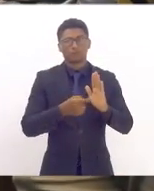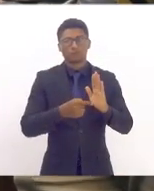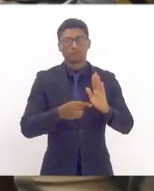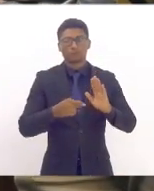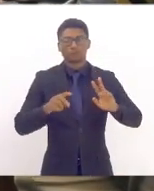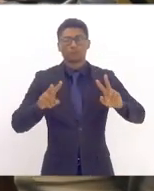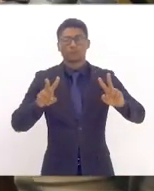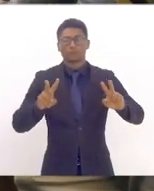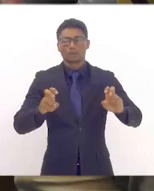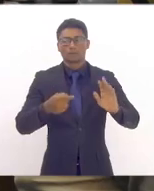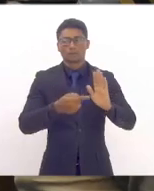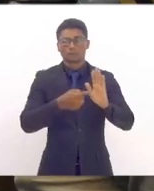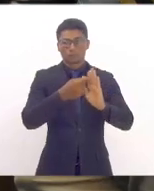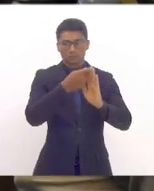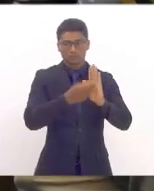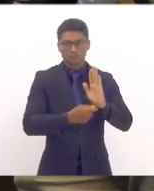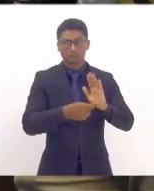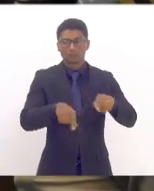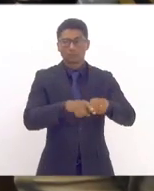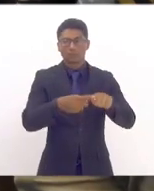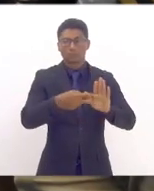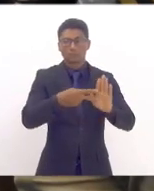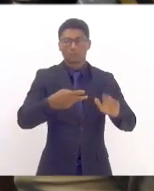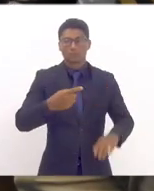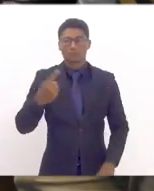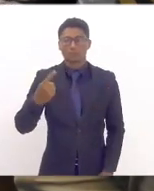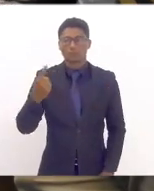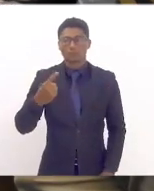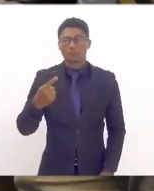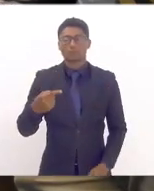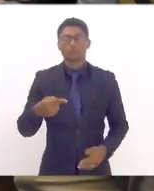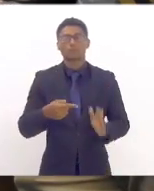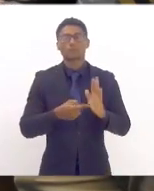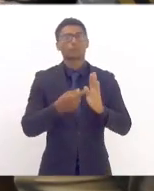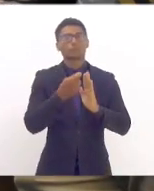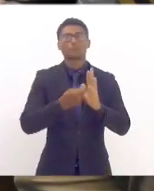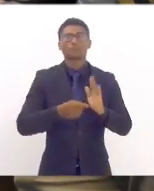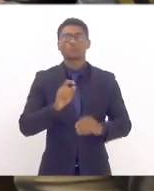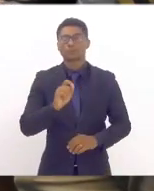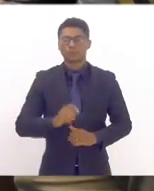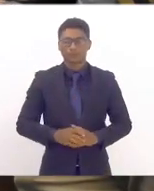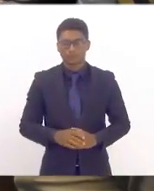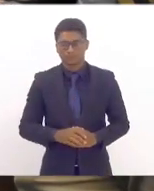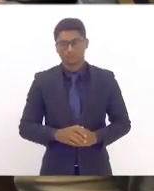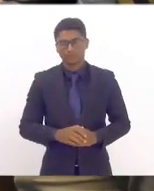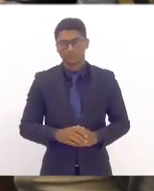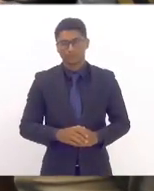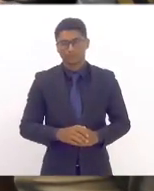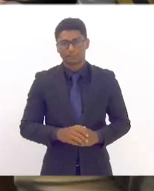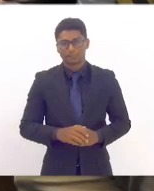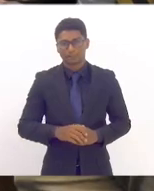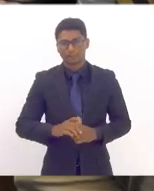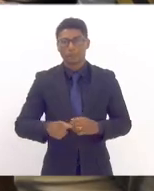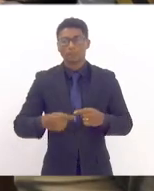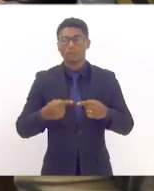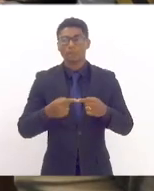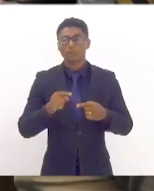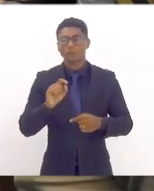inventa e no artigo primeiro do projeto dispõe sobre a recomposição